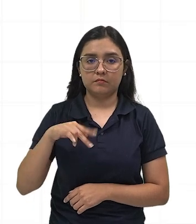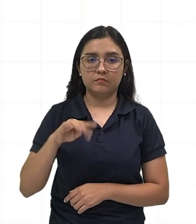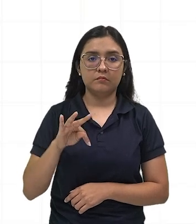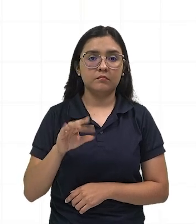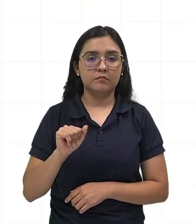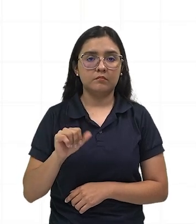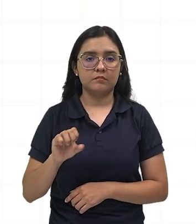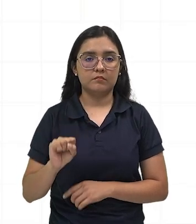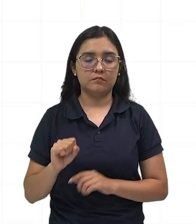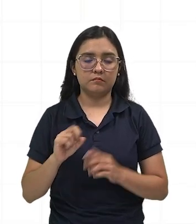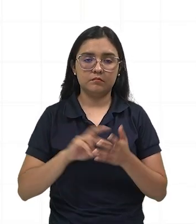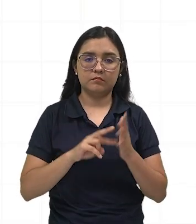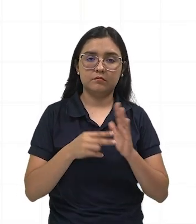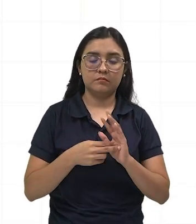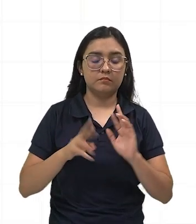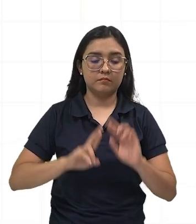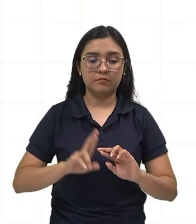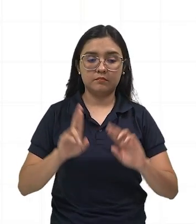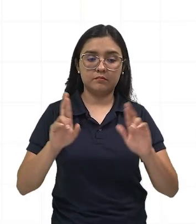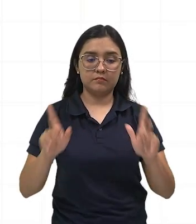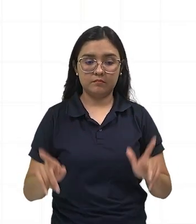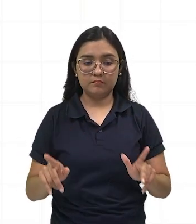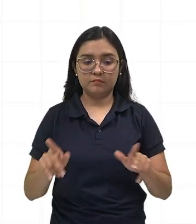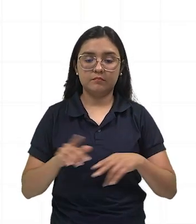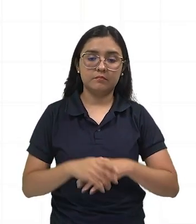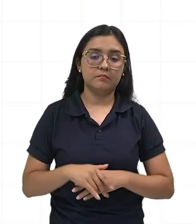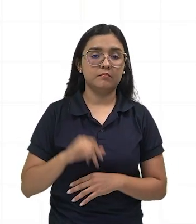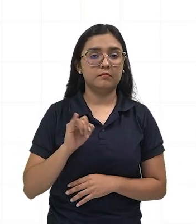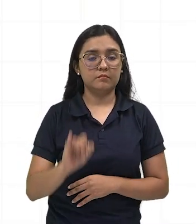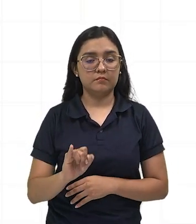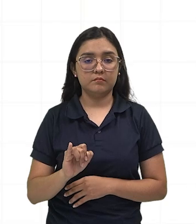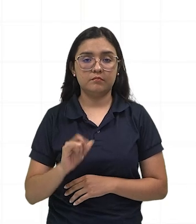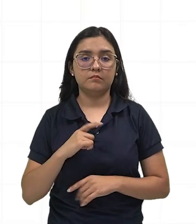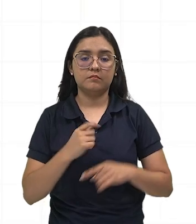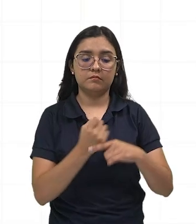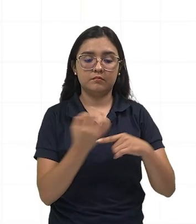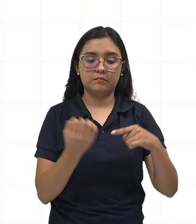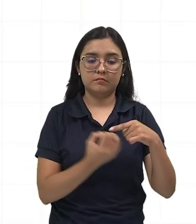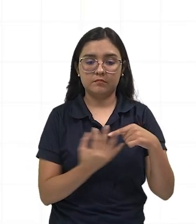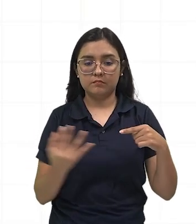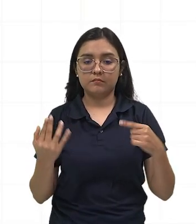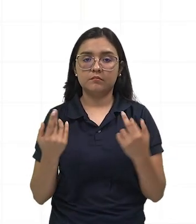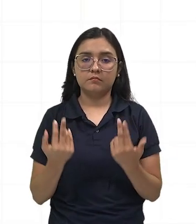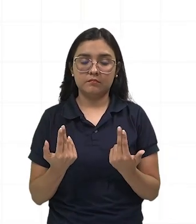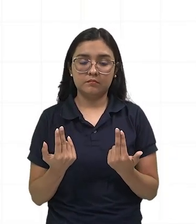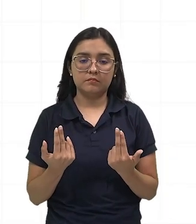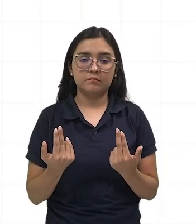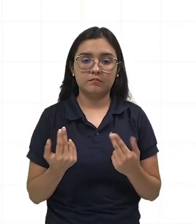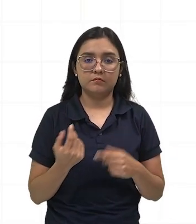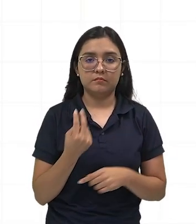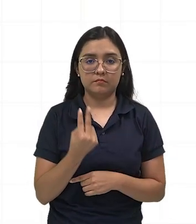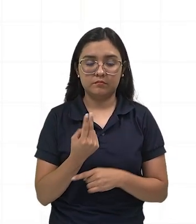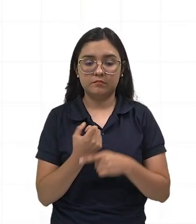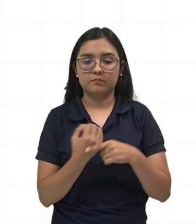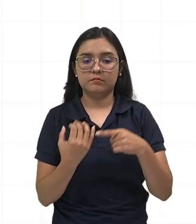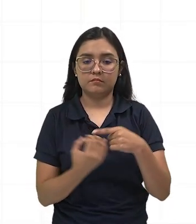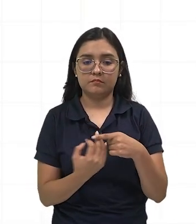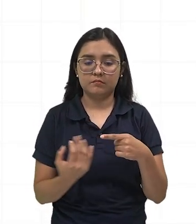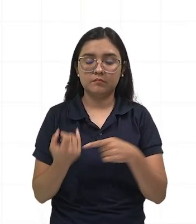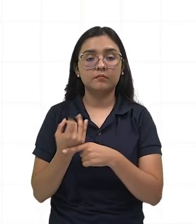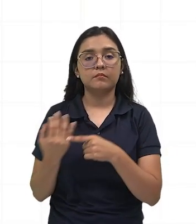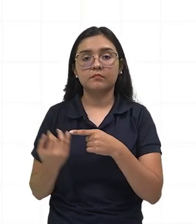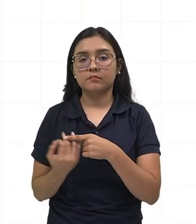Diferentes. E quando duas dessas razões são iguais, olha, quando duas dessas razões